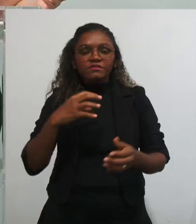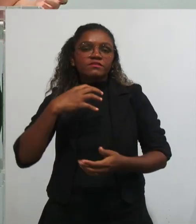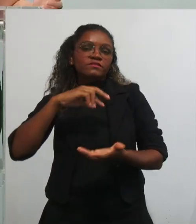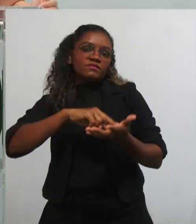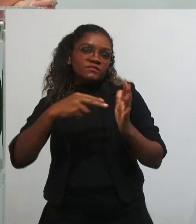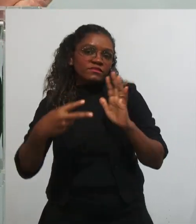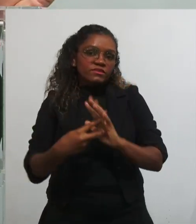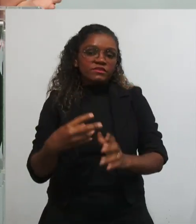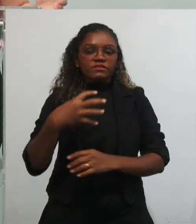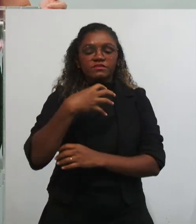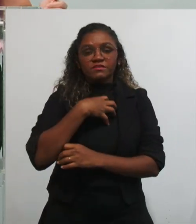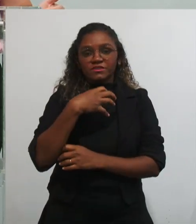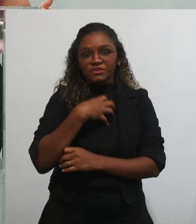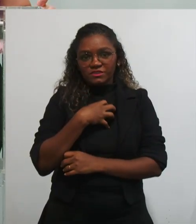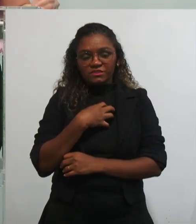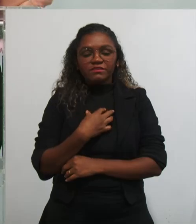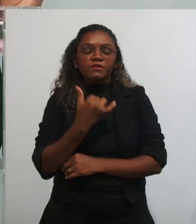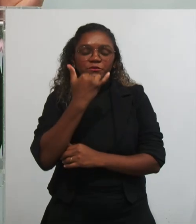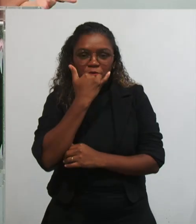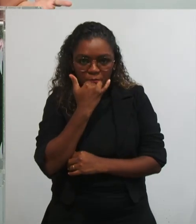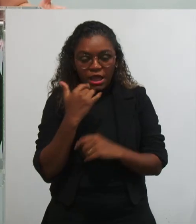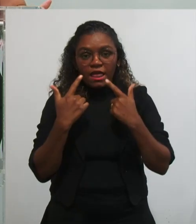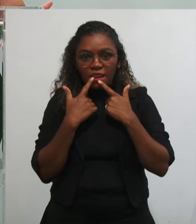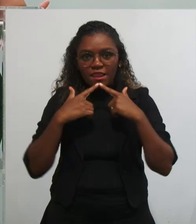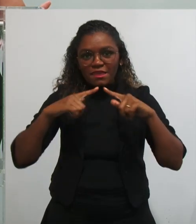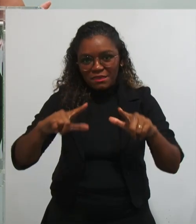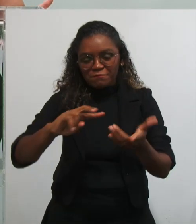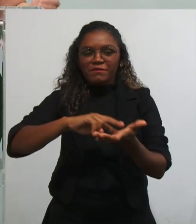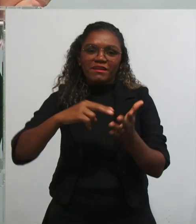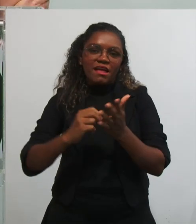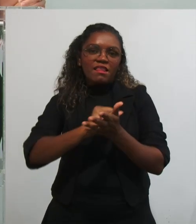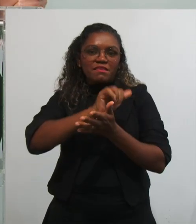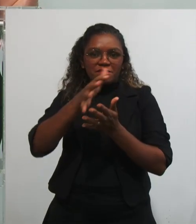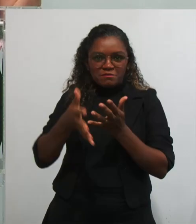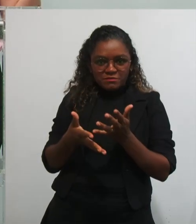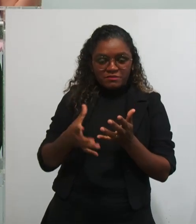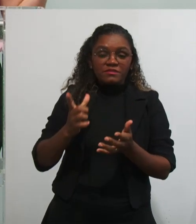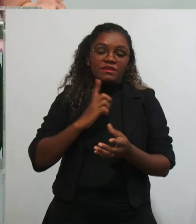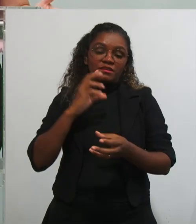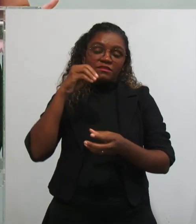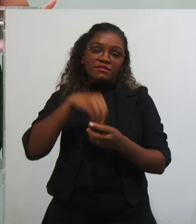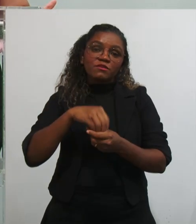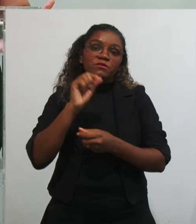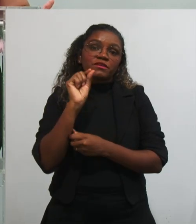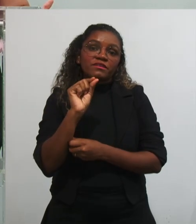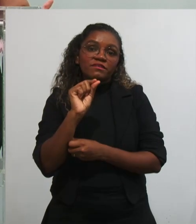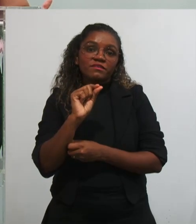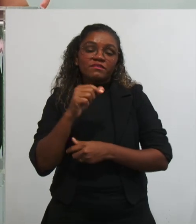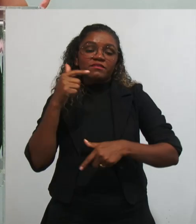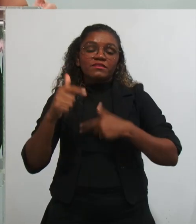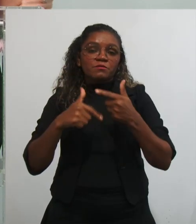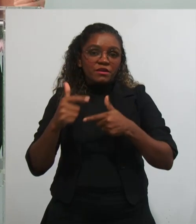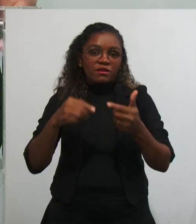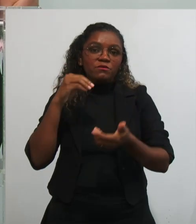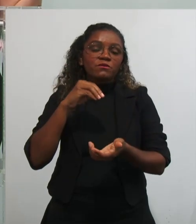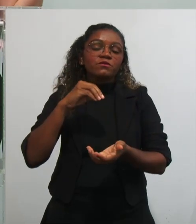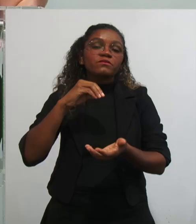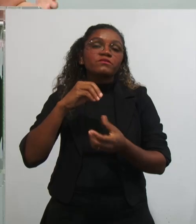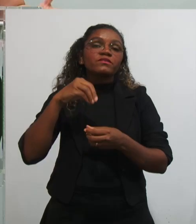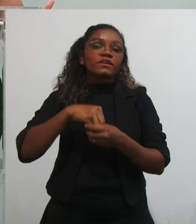que aliás, é uma língua, corrigindo, né, é a Libras, então, que trabalha com a linguagem não verbal, através, né,